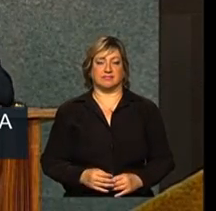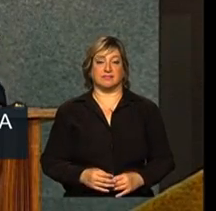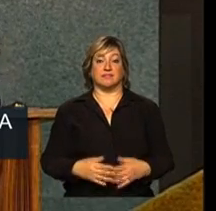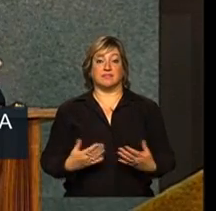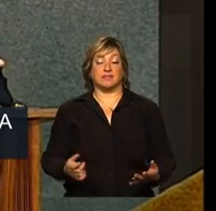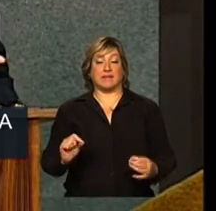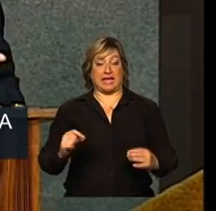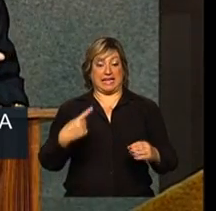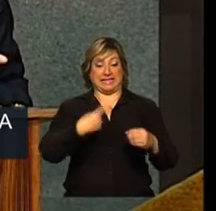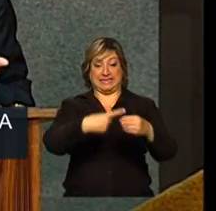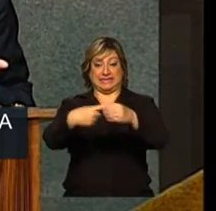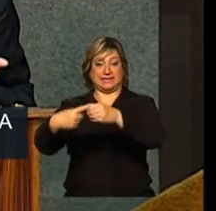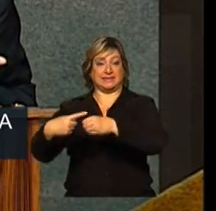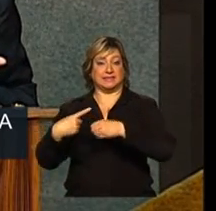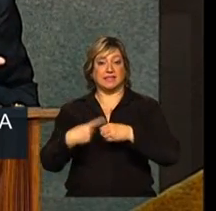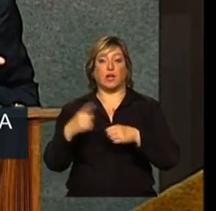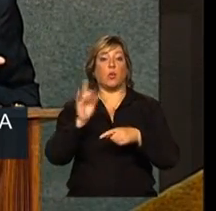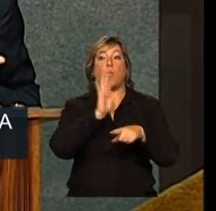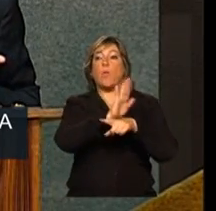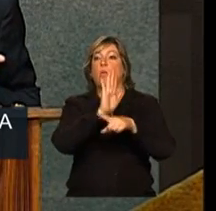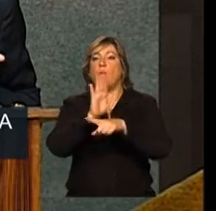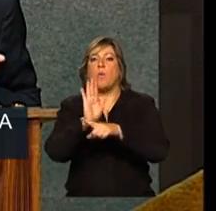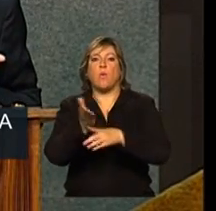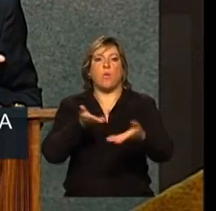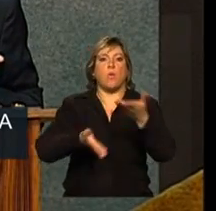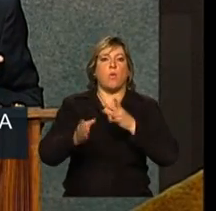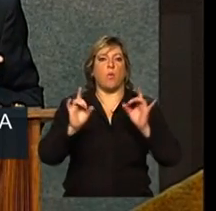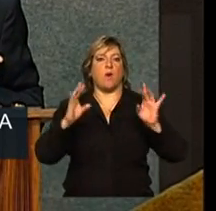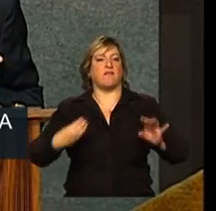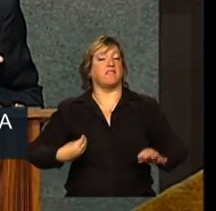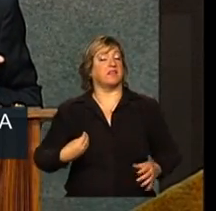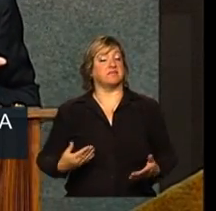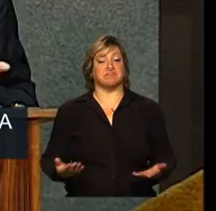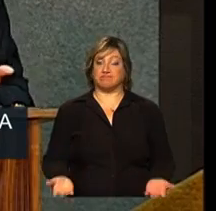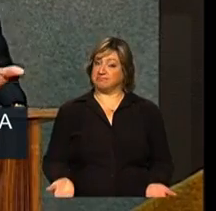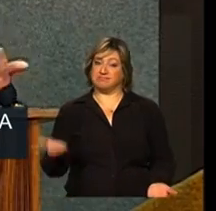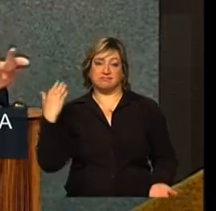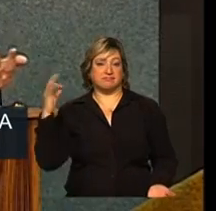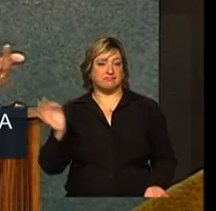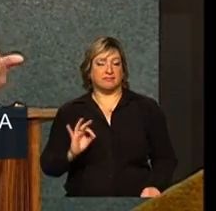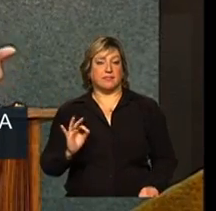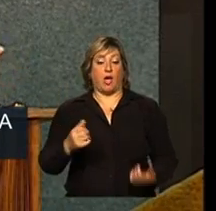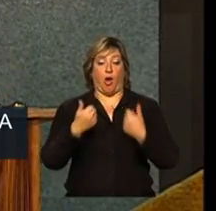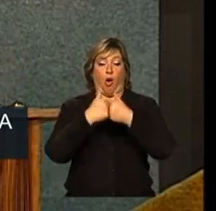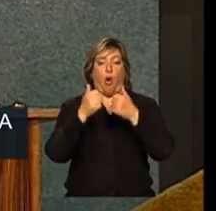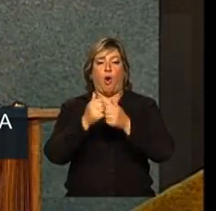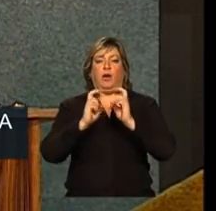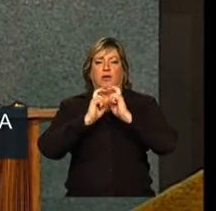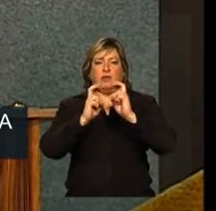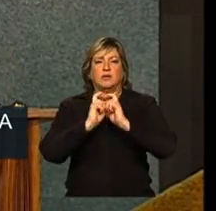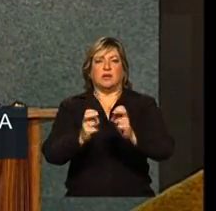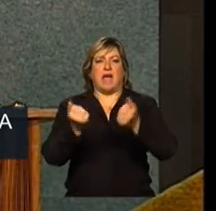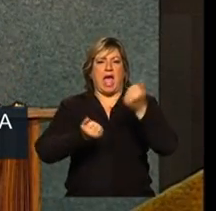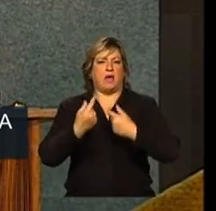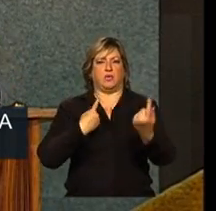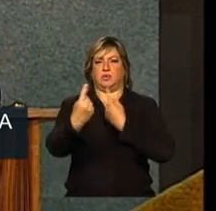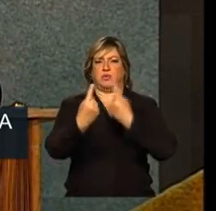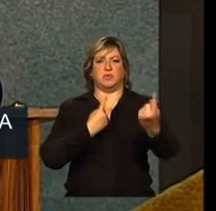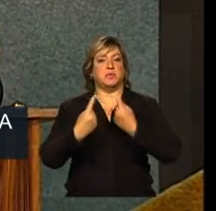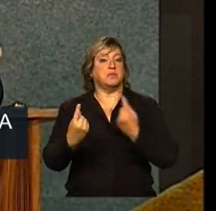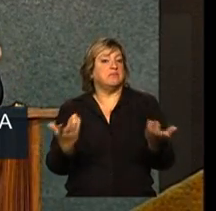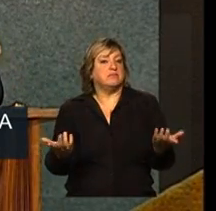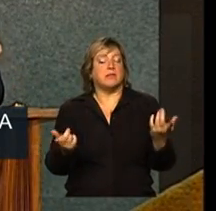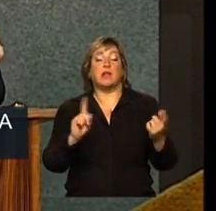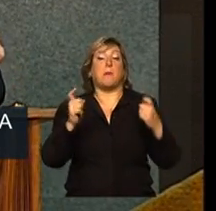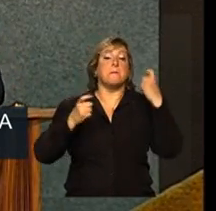a cidade não cuidava de que tivessem qualidade de vida, os transportes não se